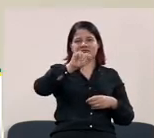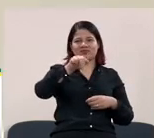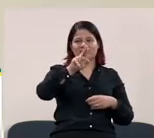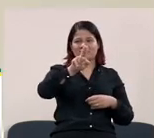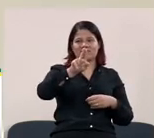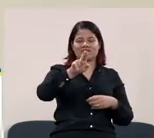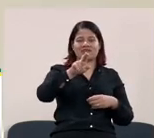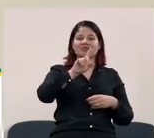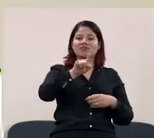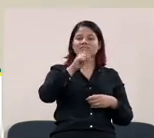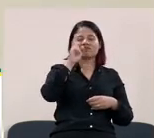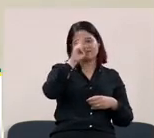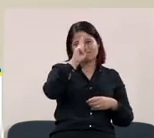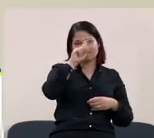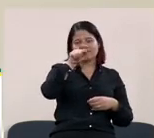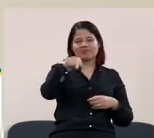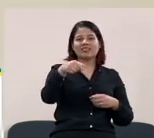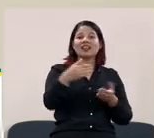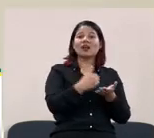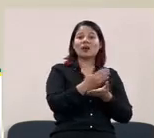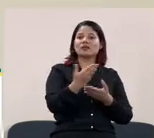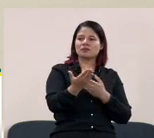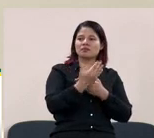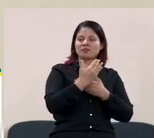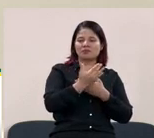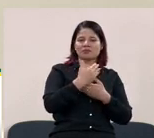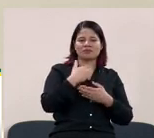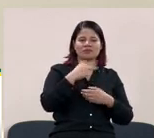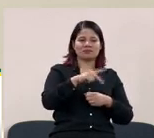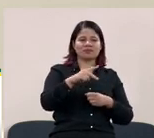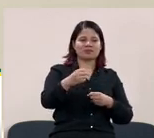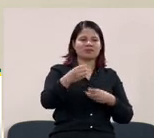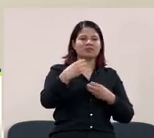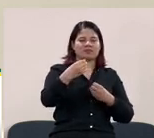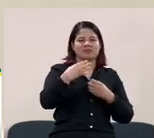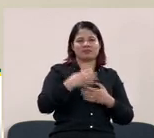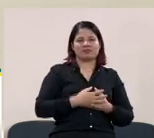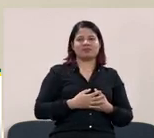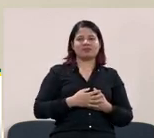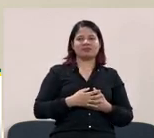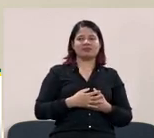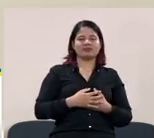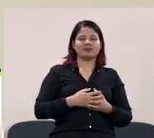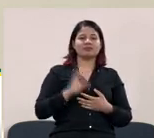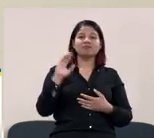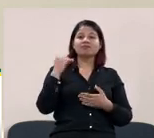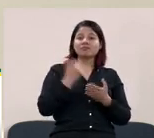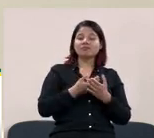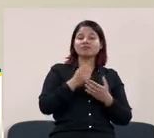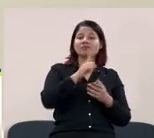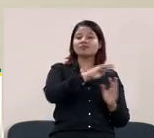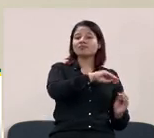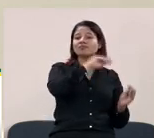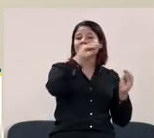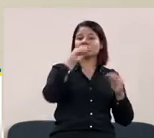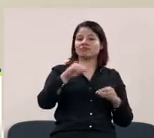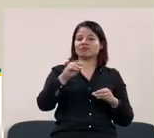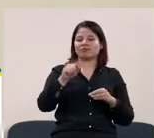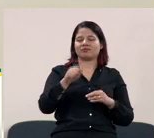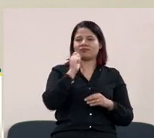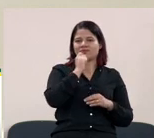quem fez com que eu começasse a estudar mesmo. Mas, de lá, eu vim para Macapá,